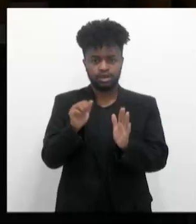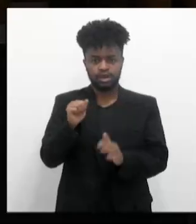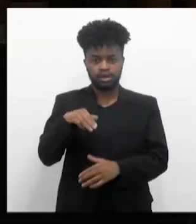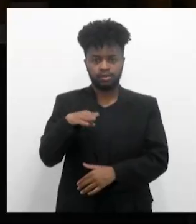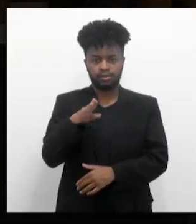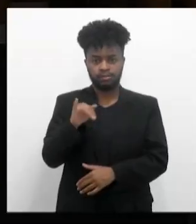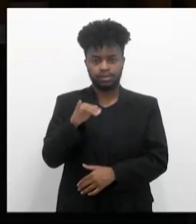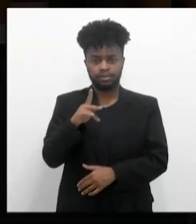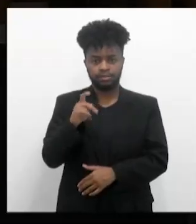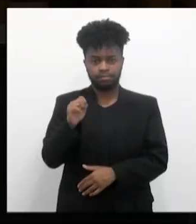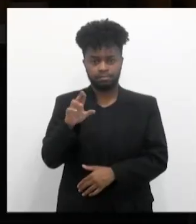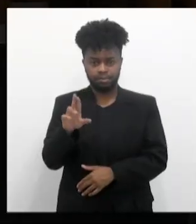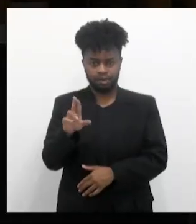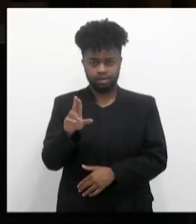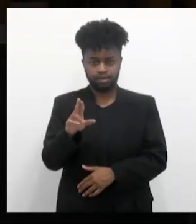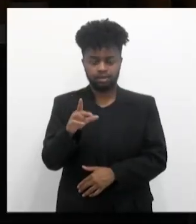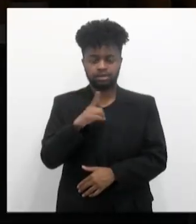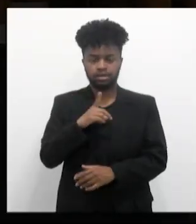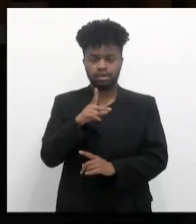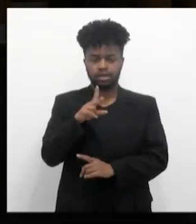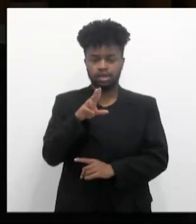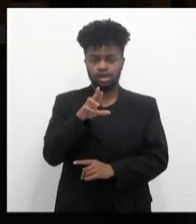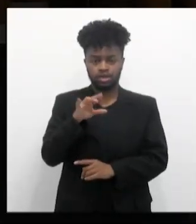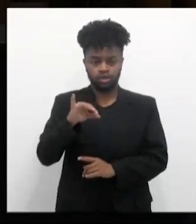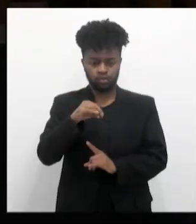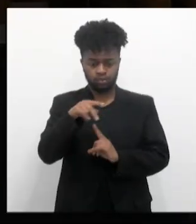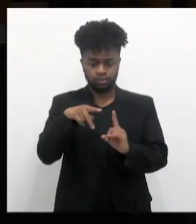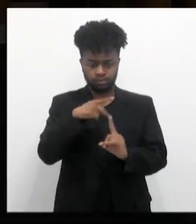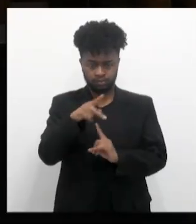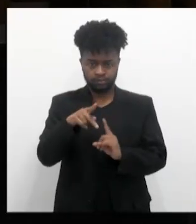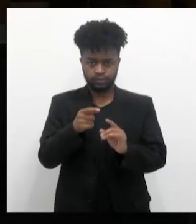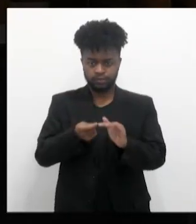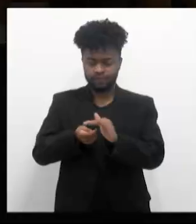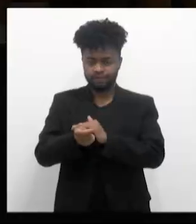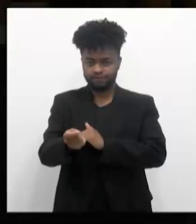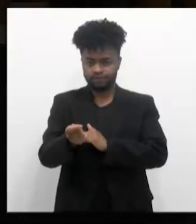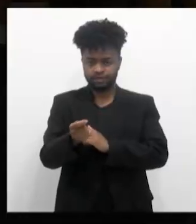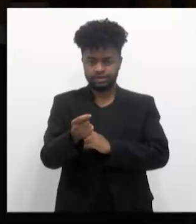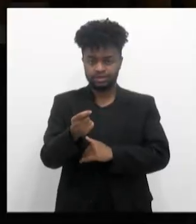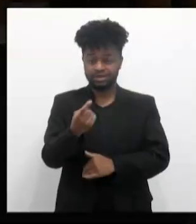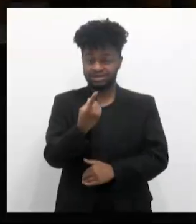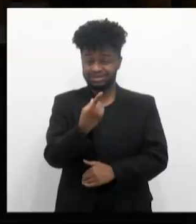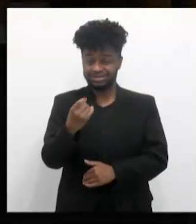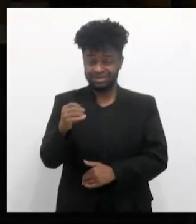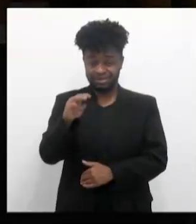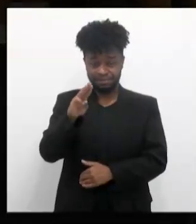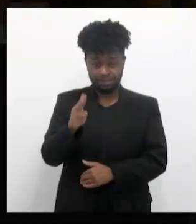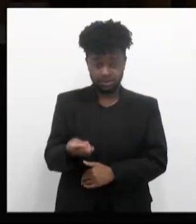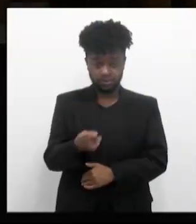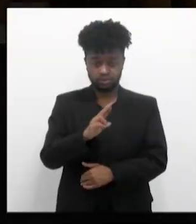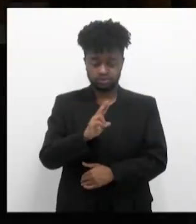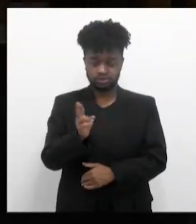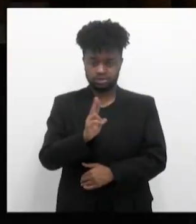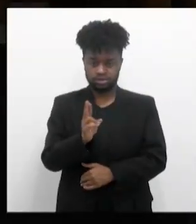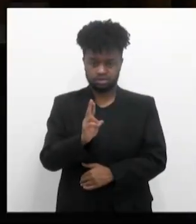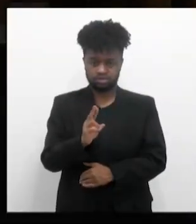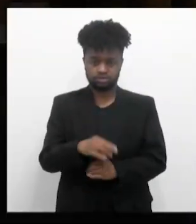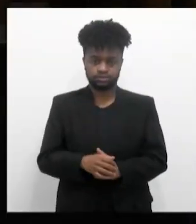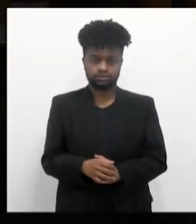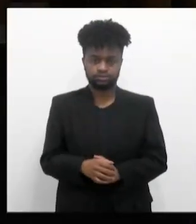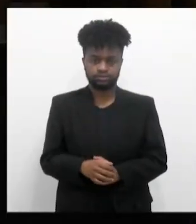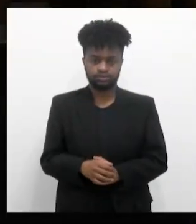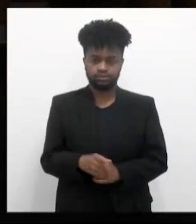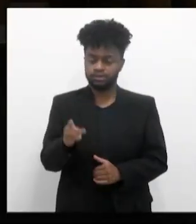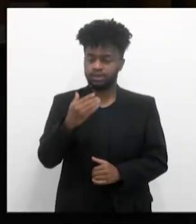Ambipar, onde o Rio Previdência aportou de investimento 100 milhões de reais,